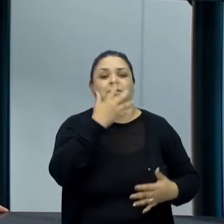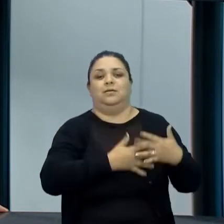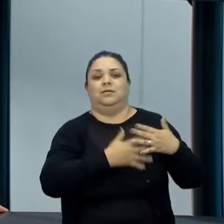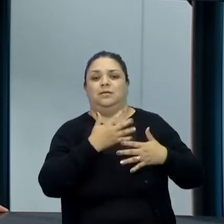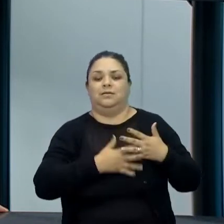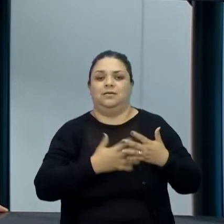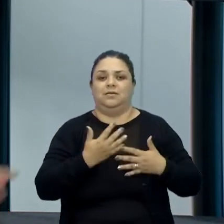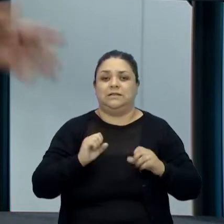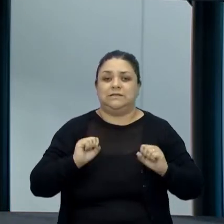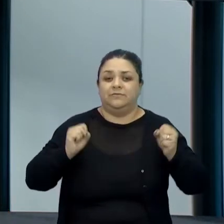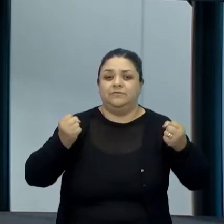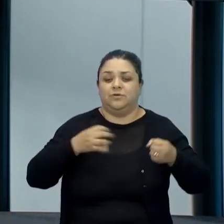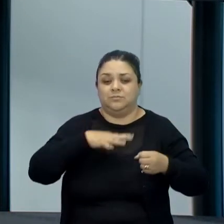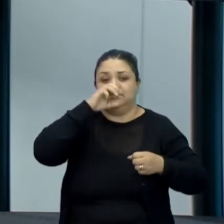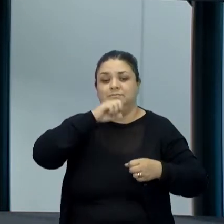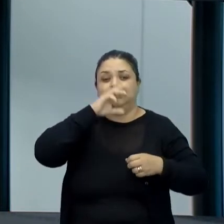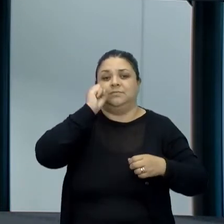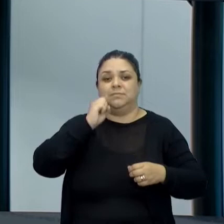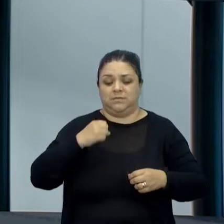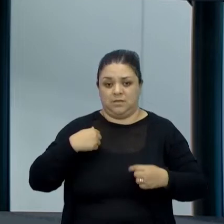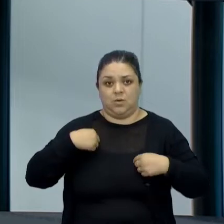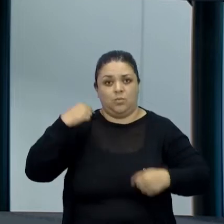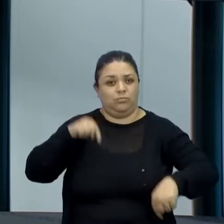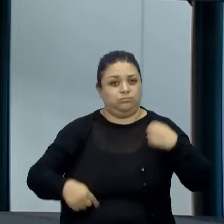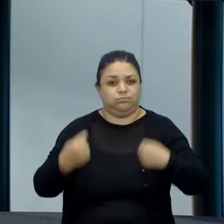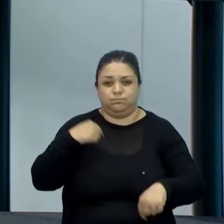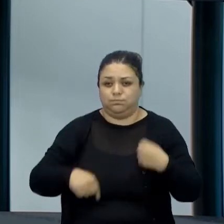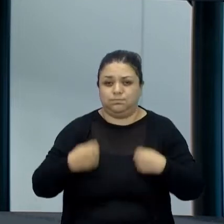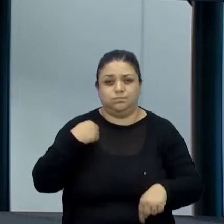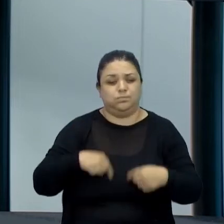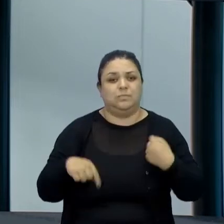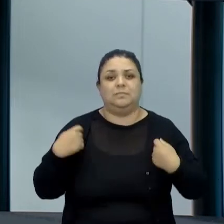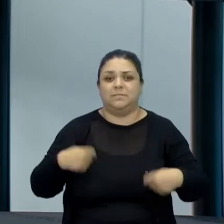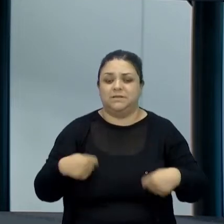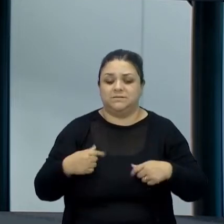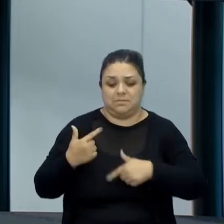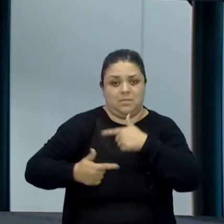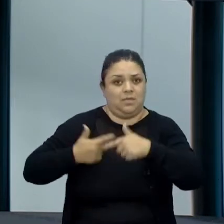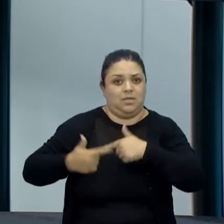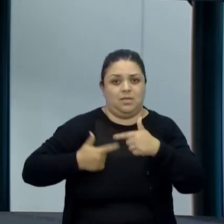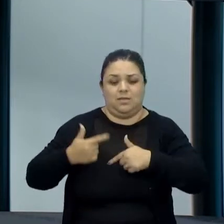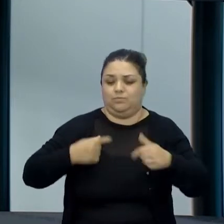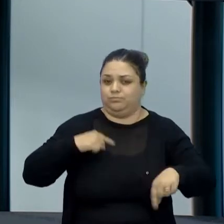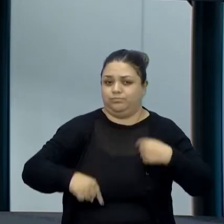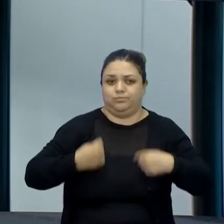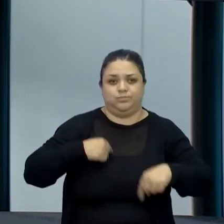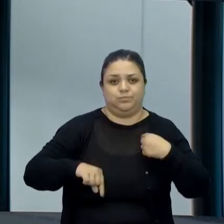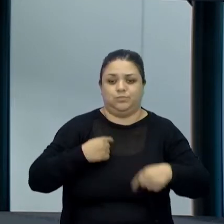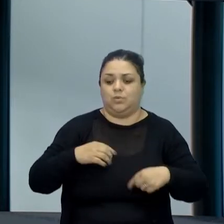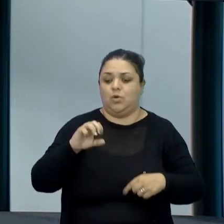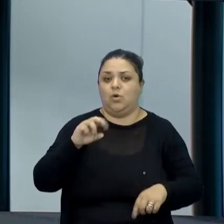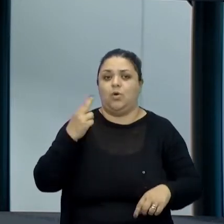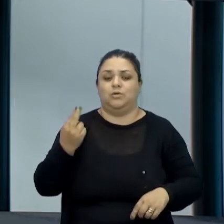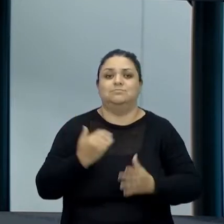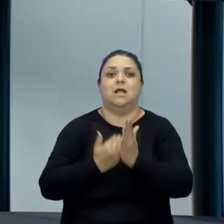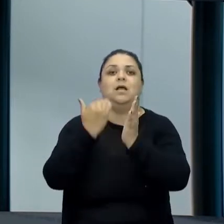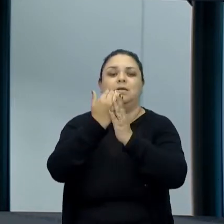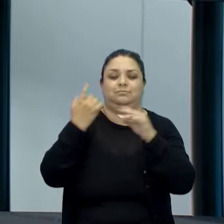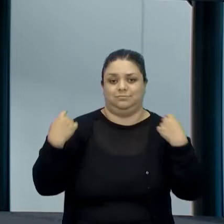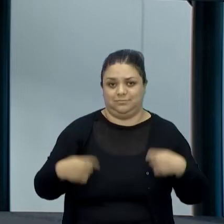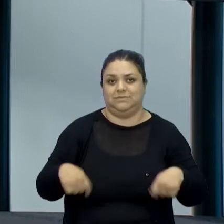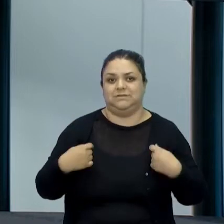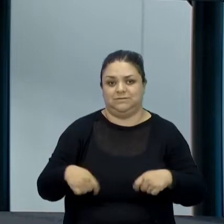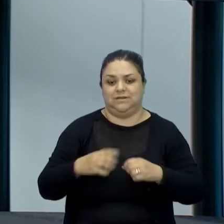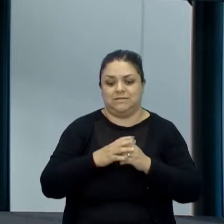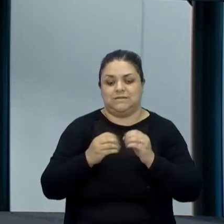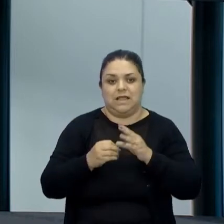faz esforço físico, suas células precisam trabalhar mais. E esse trabalho mais necessita de oxigenação, né? A célula